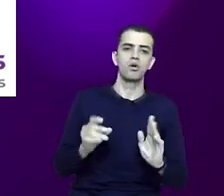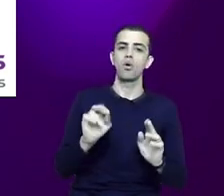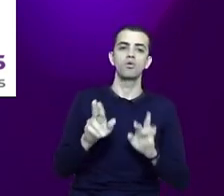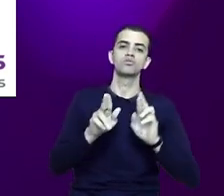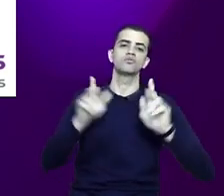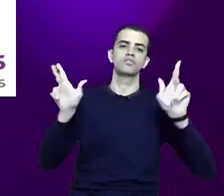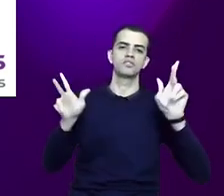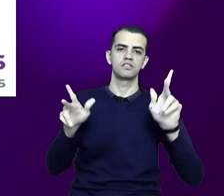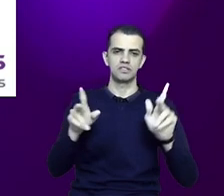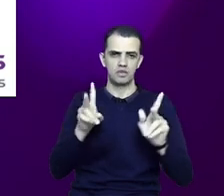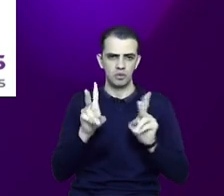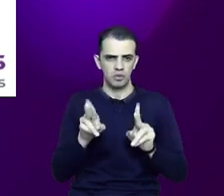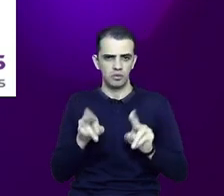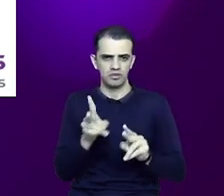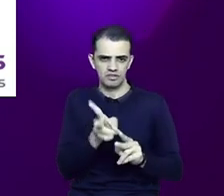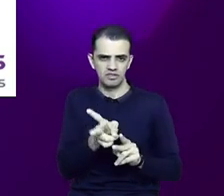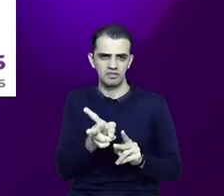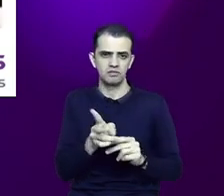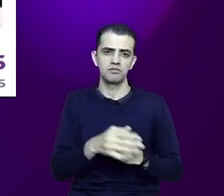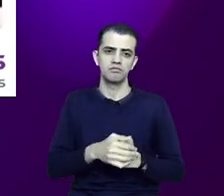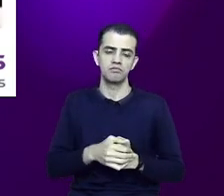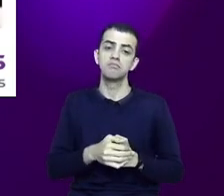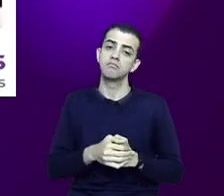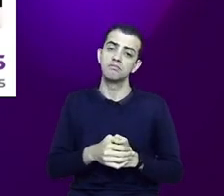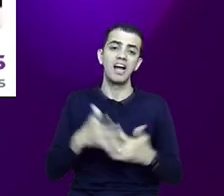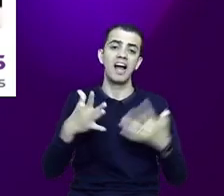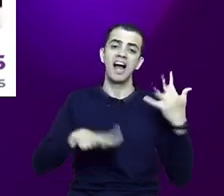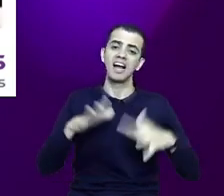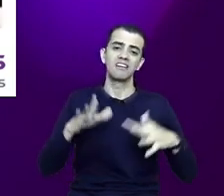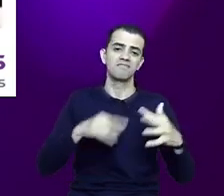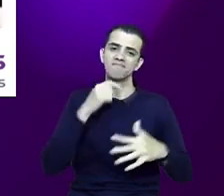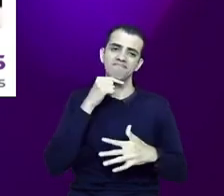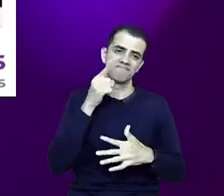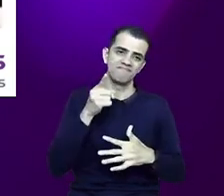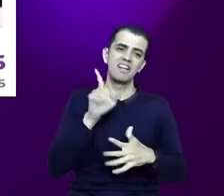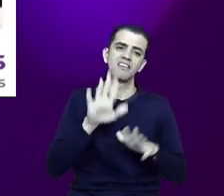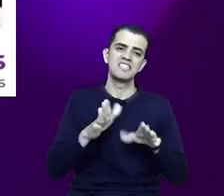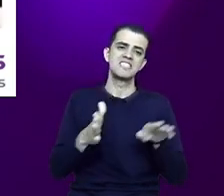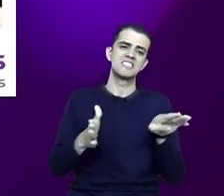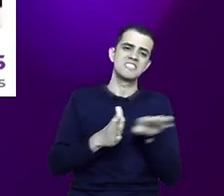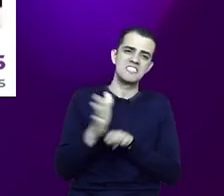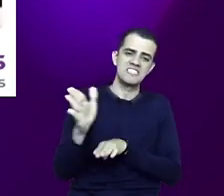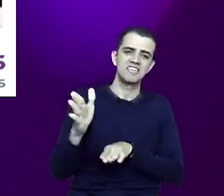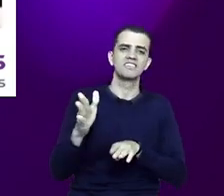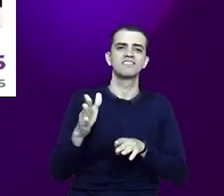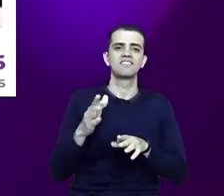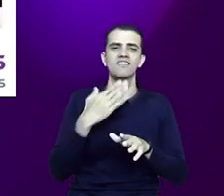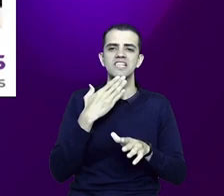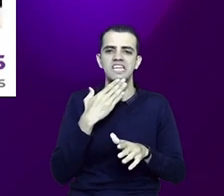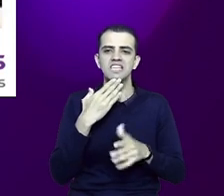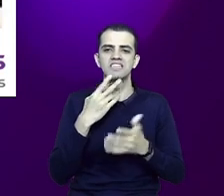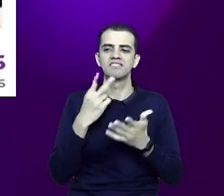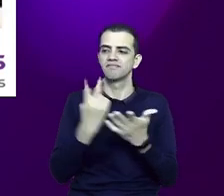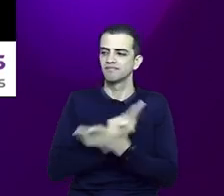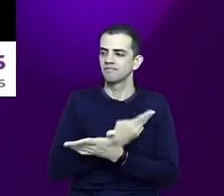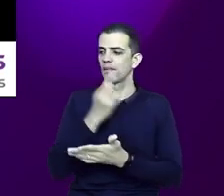diferente? O que a gente sabe é que, às vezes, a gente não consegue o sucesso, né? Às vezes a gente tem alguma falha.